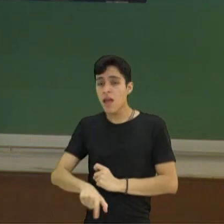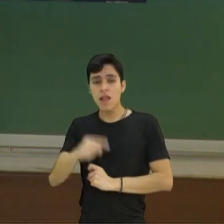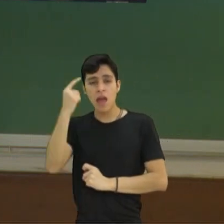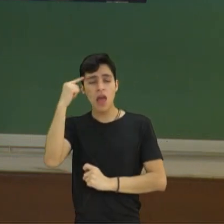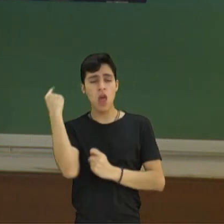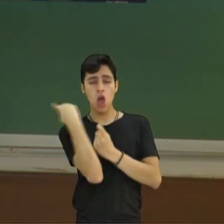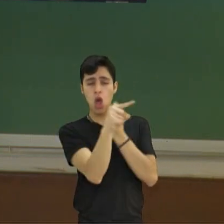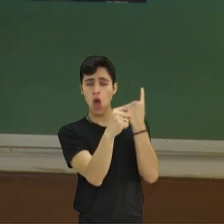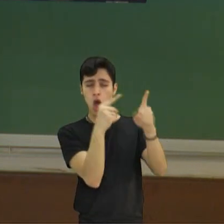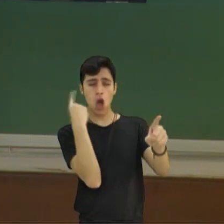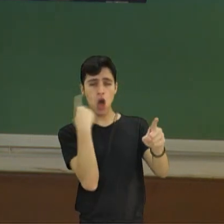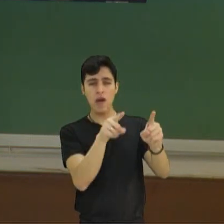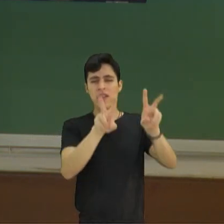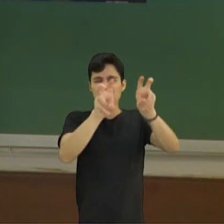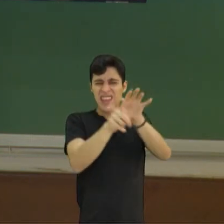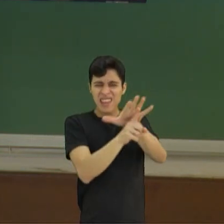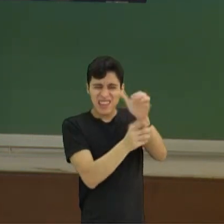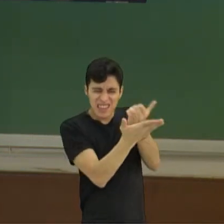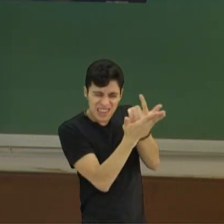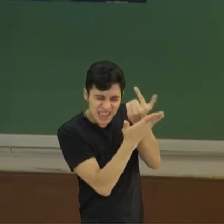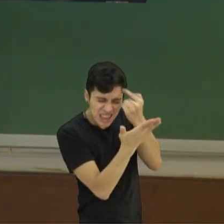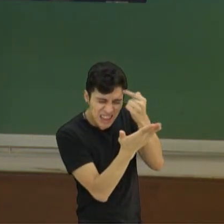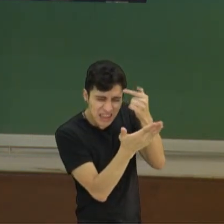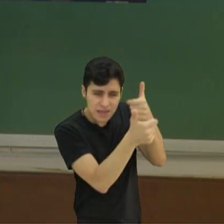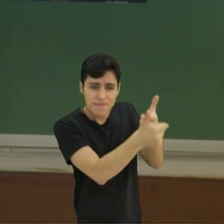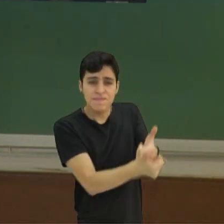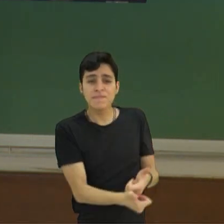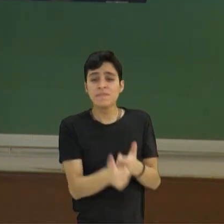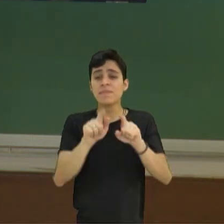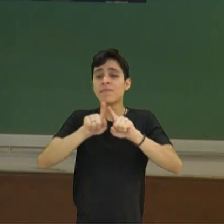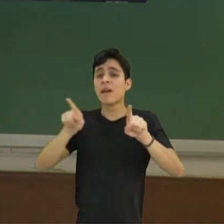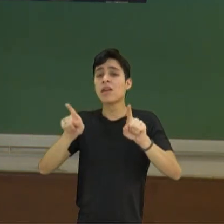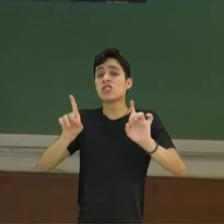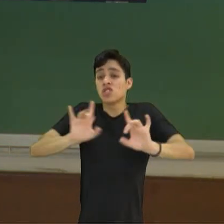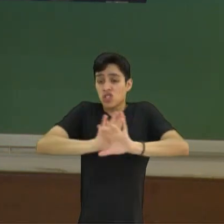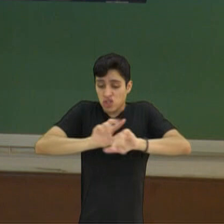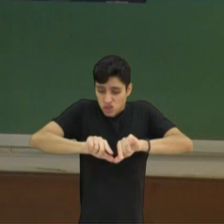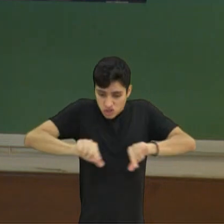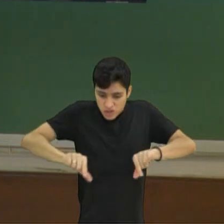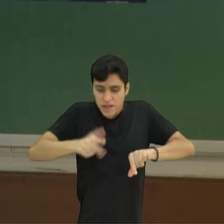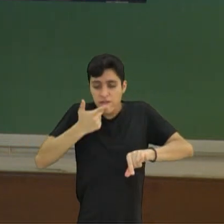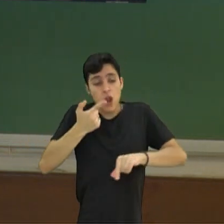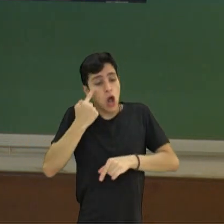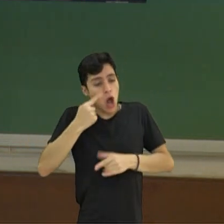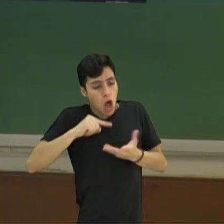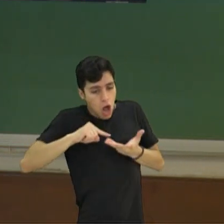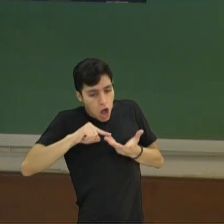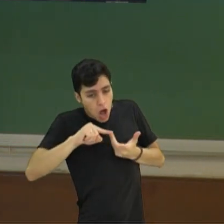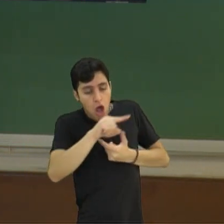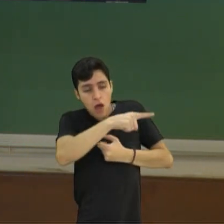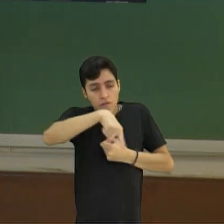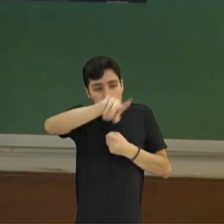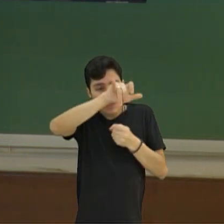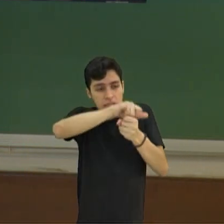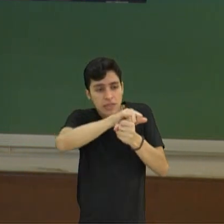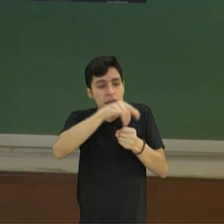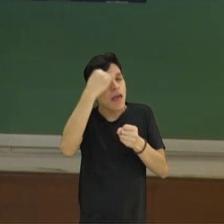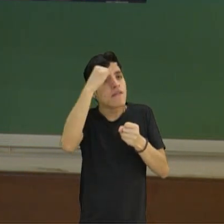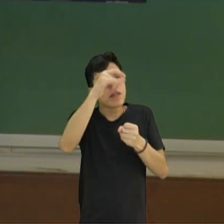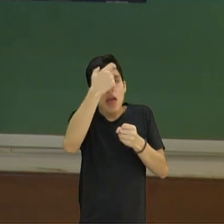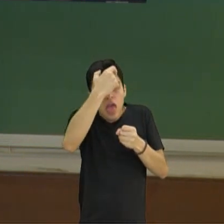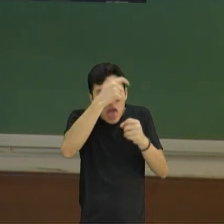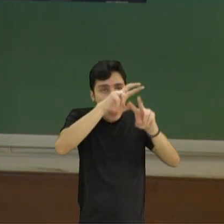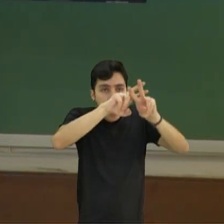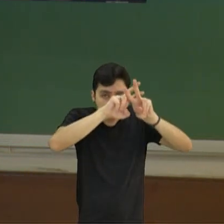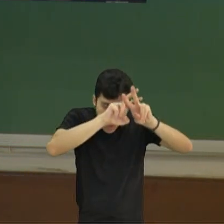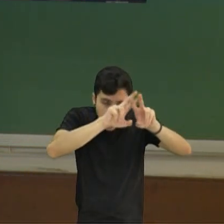ao consumismo e no final ainda ele traz ali algumas sugestões para as pessoas não serem consumistas, né? Não